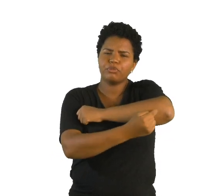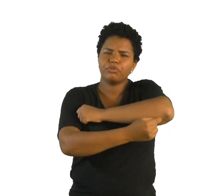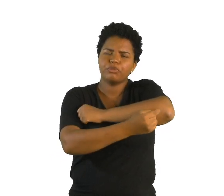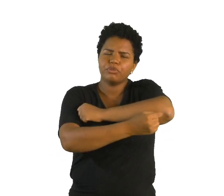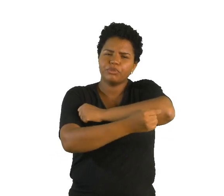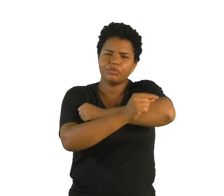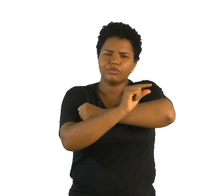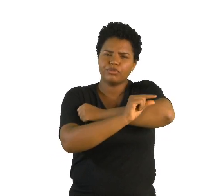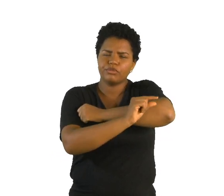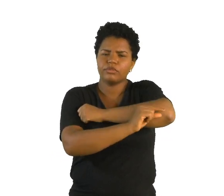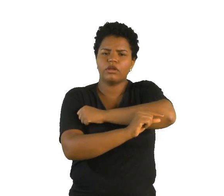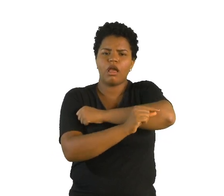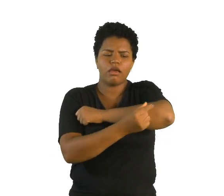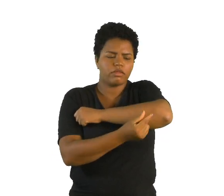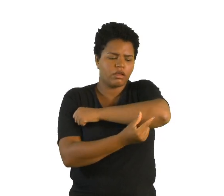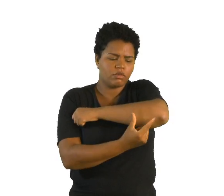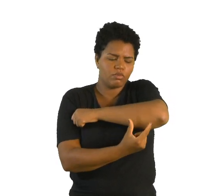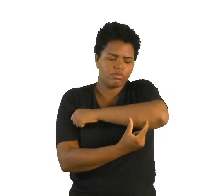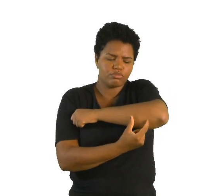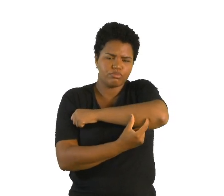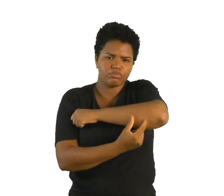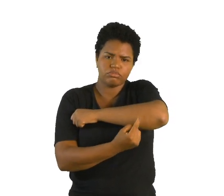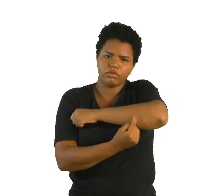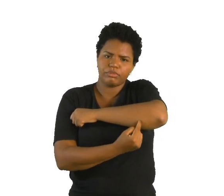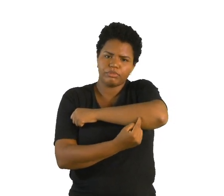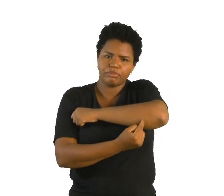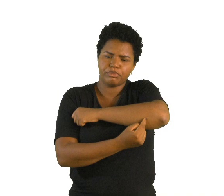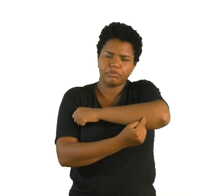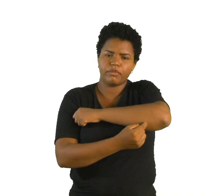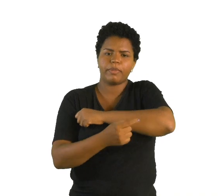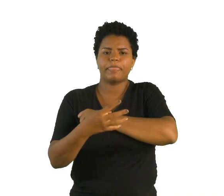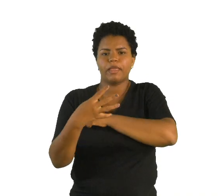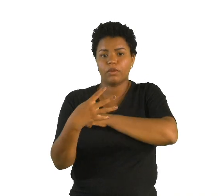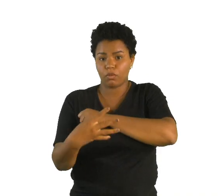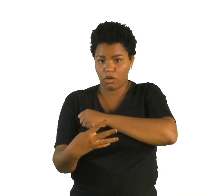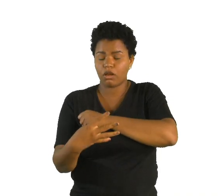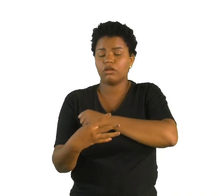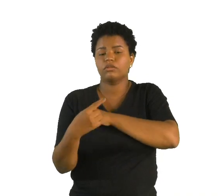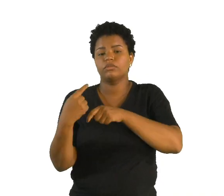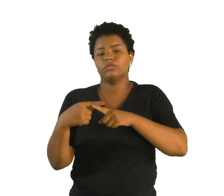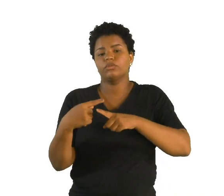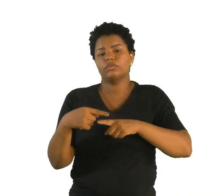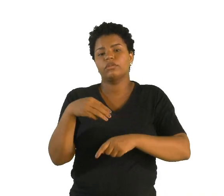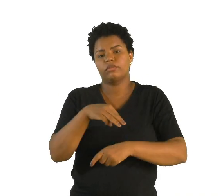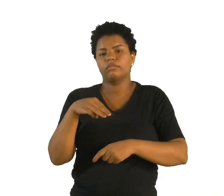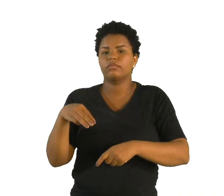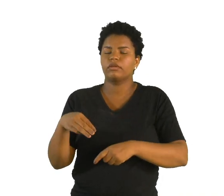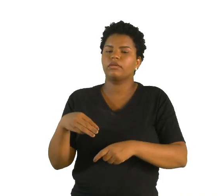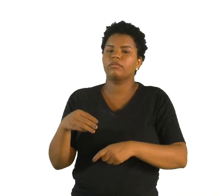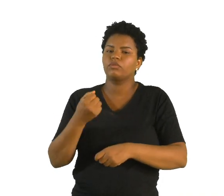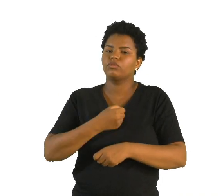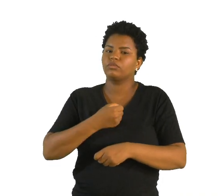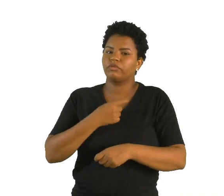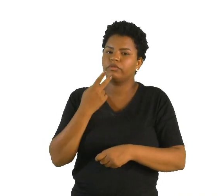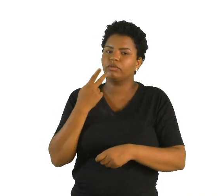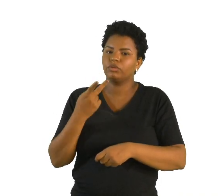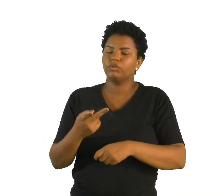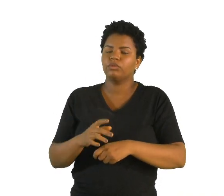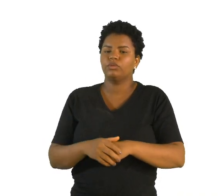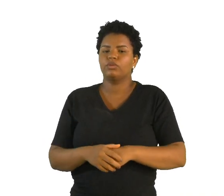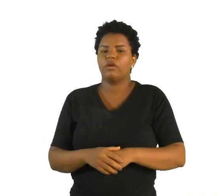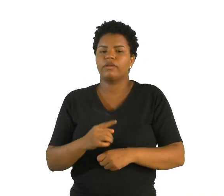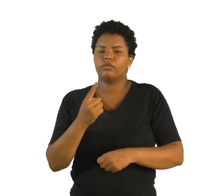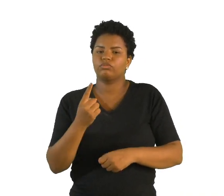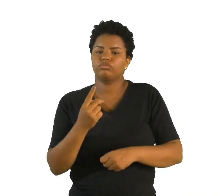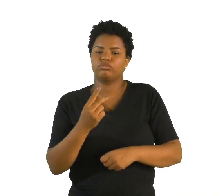que ficam entre um centímetro e outro. Contei quantos? 4, porque é 4 milímetros que está falando no número. Então ficou lá, ó, 1, 2,